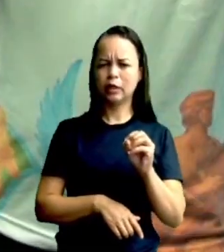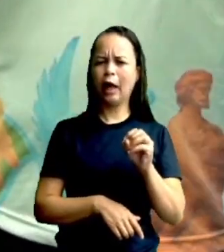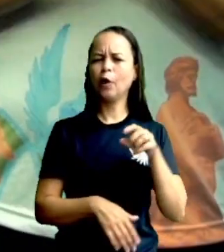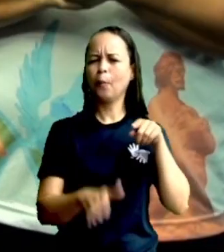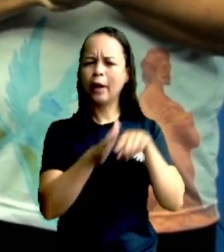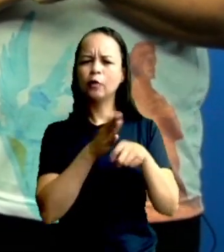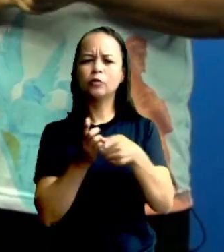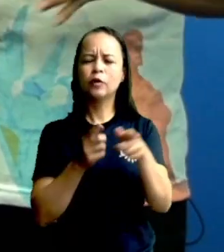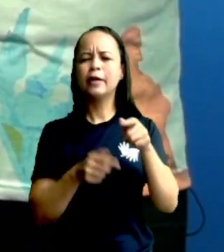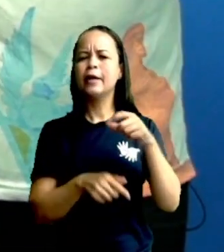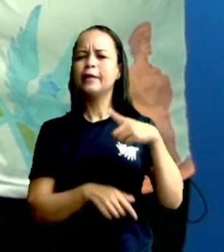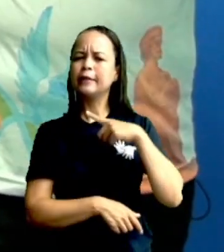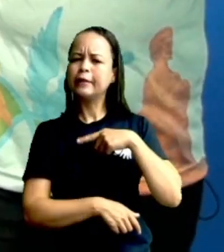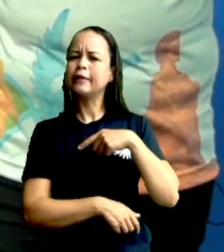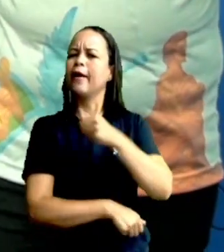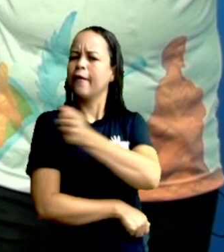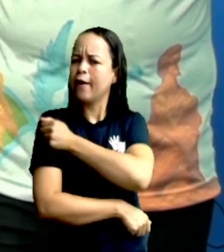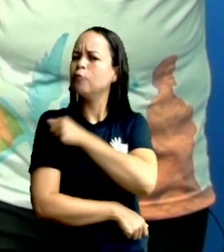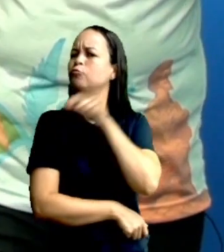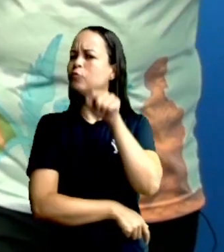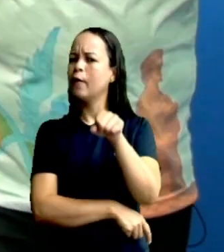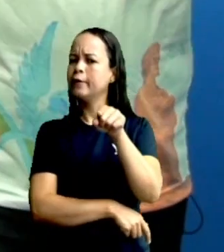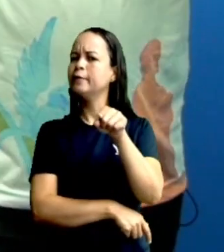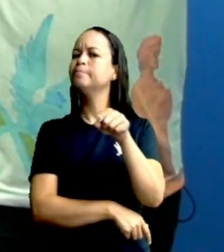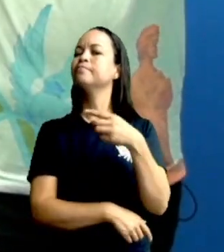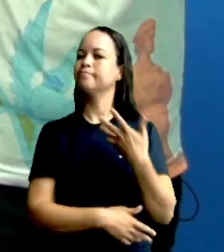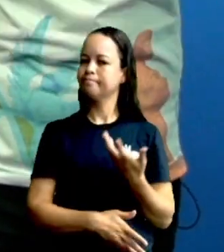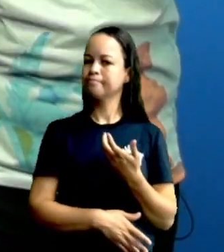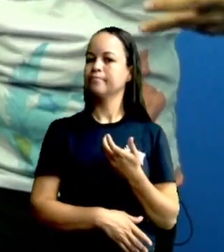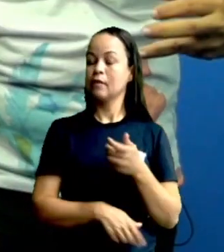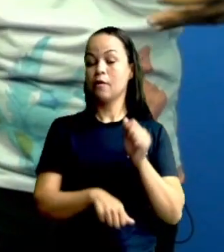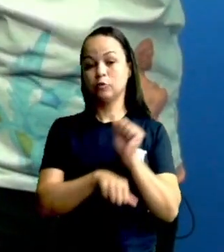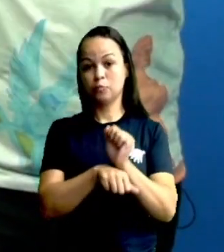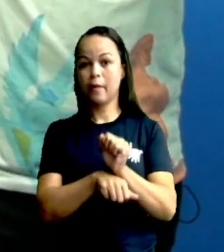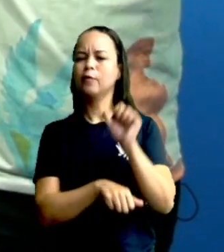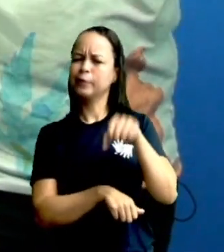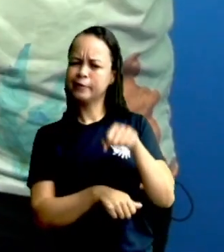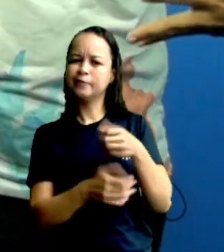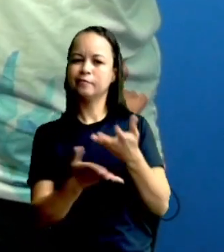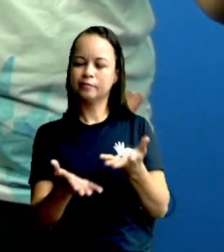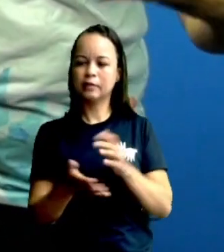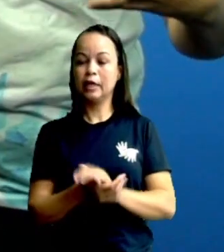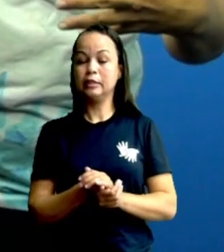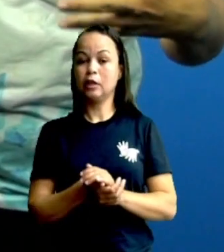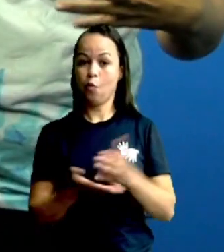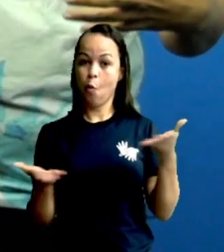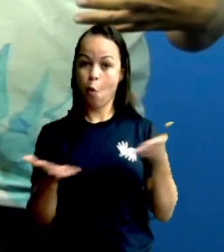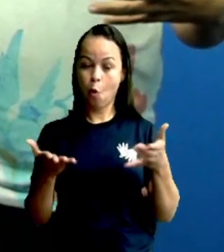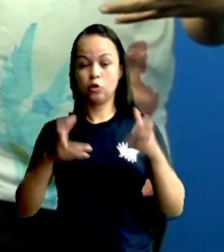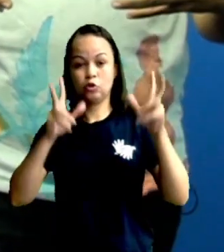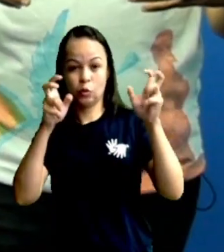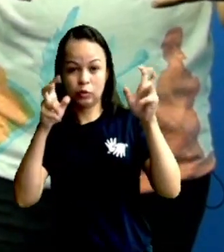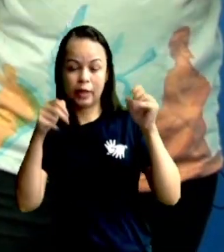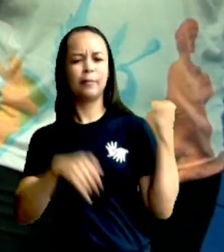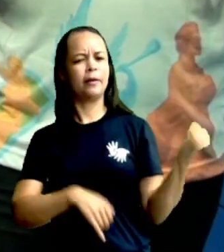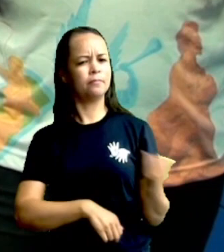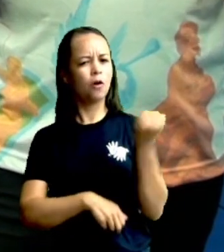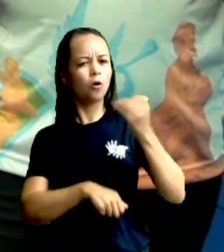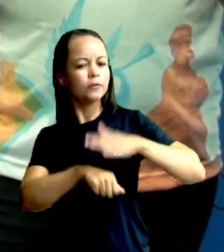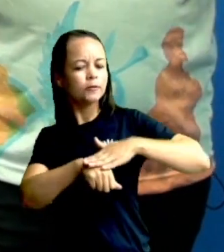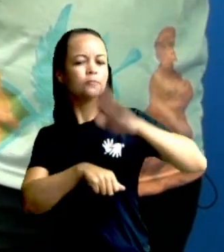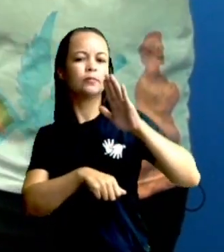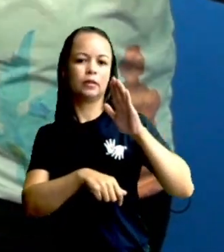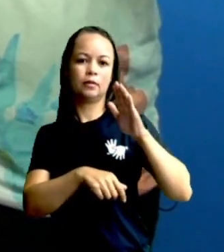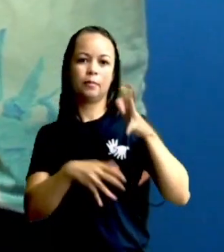aí? Eu espero que sim. Já vou pedir para a produção ir logo para o nosso próximo slide, porque o assunto de hoje é de grande importância para